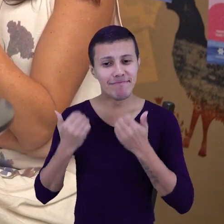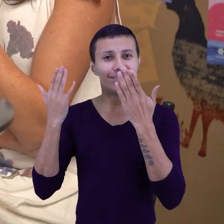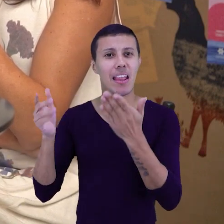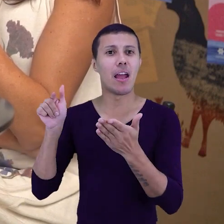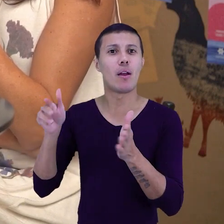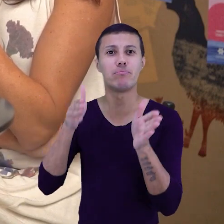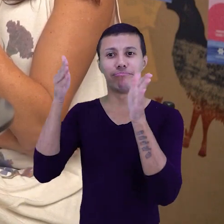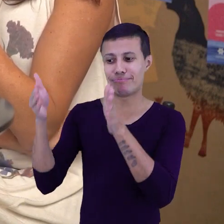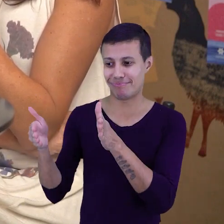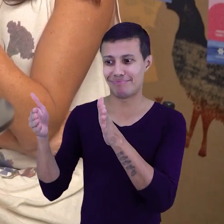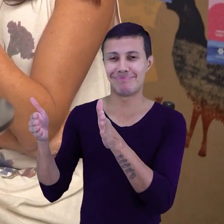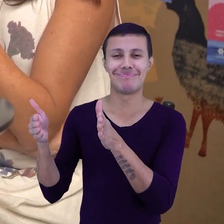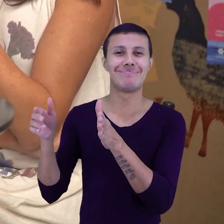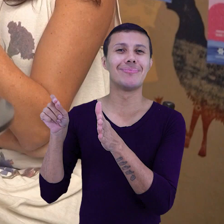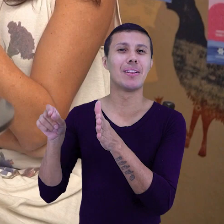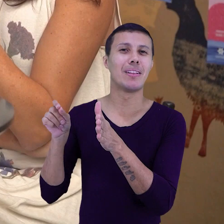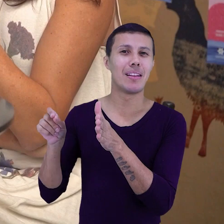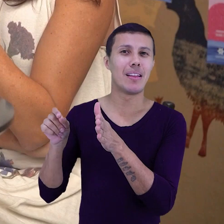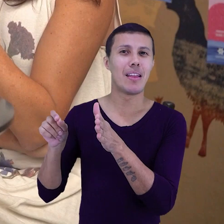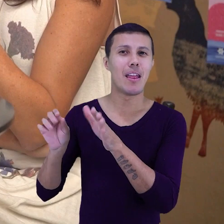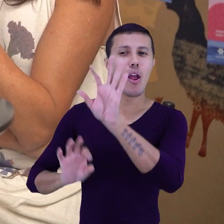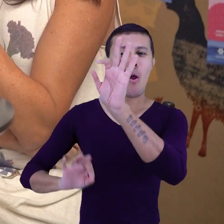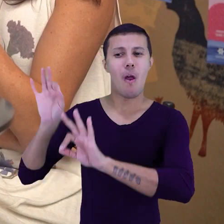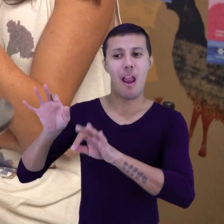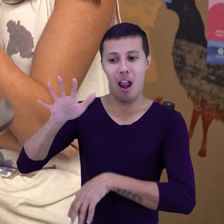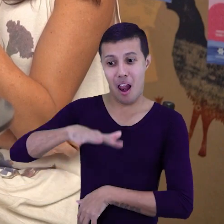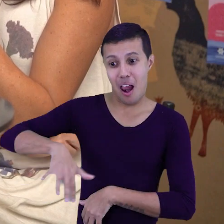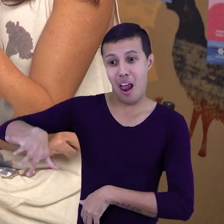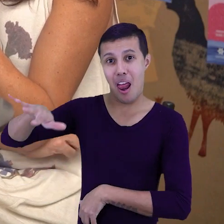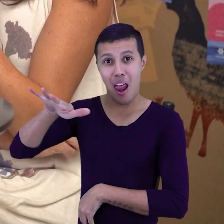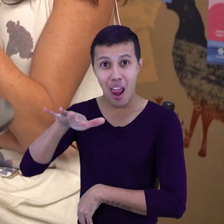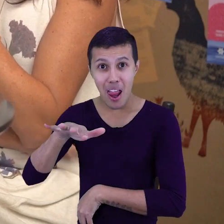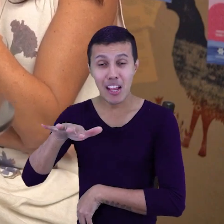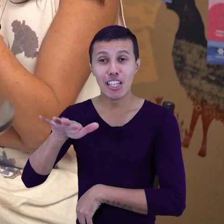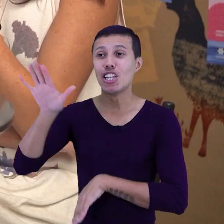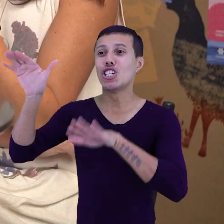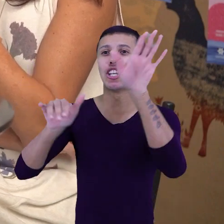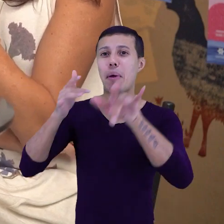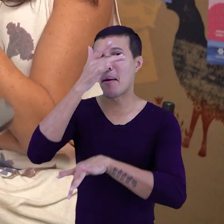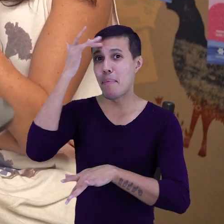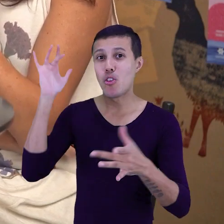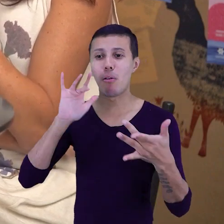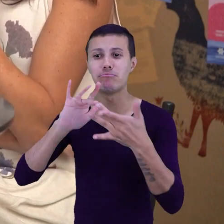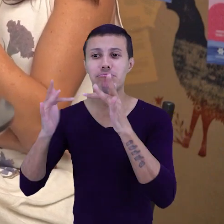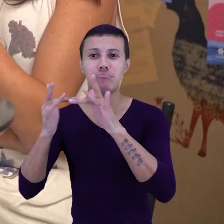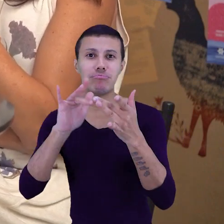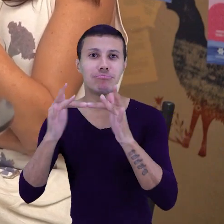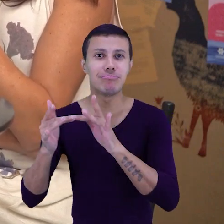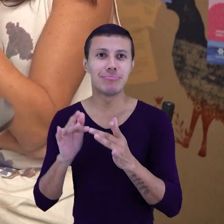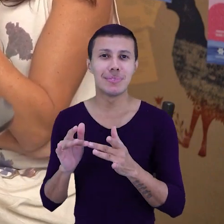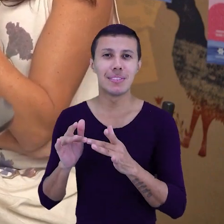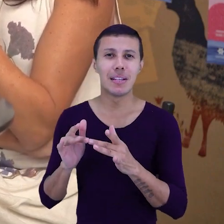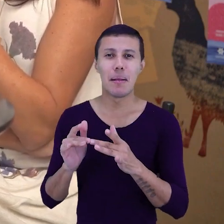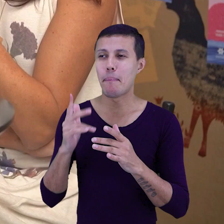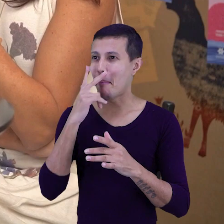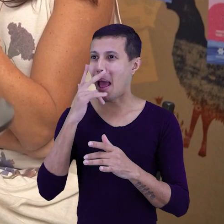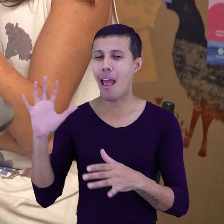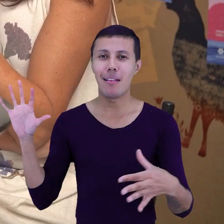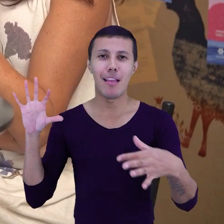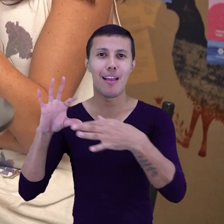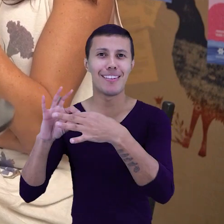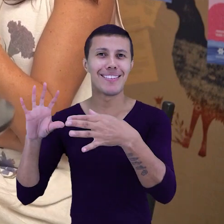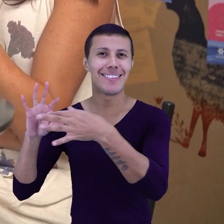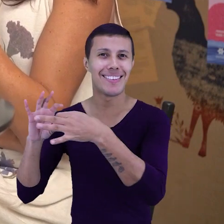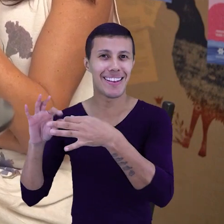mas entregam essa outra parte de preparar o ambiente, preparar o terreno, fazer as conexões, fazer algumas